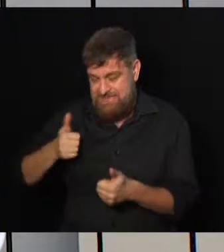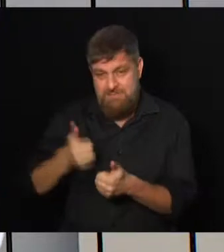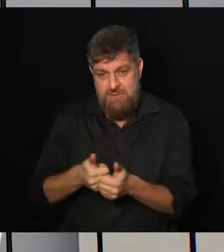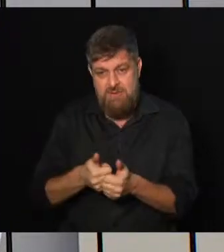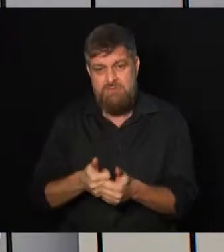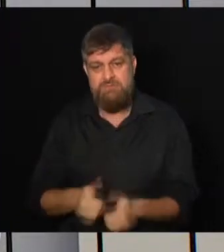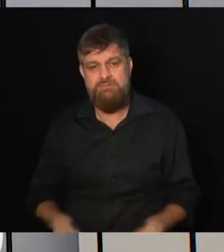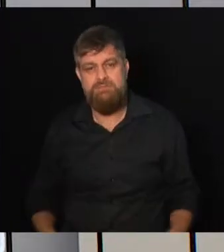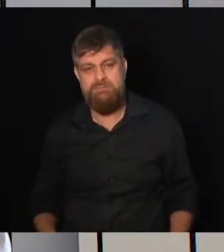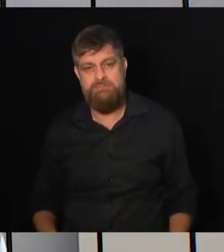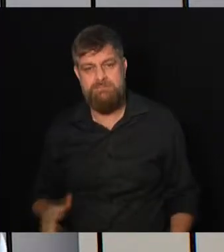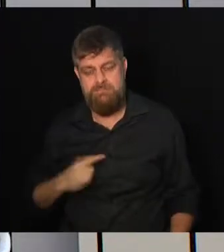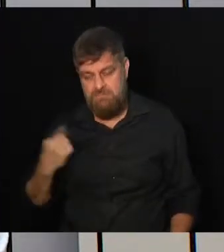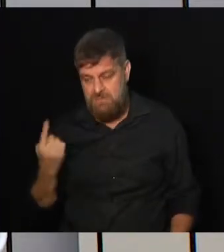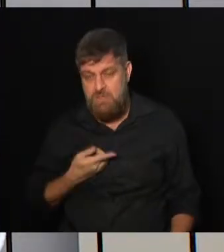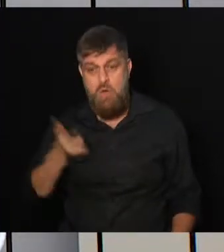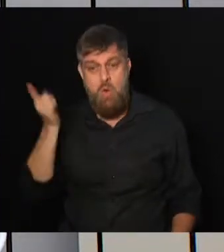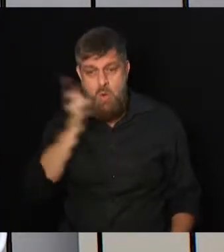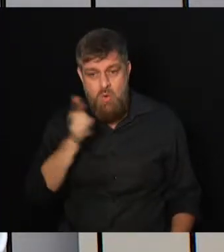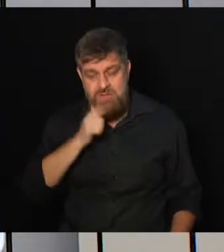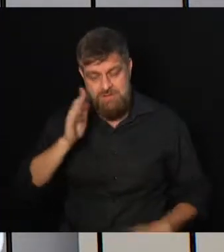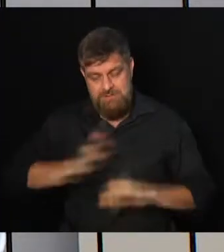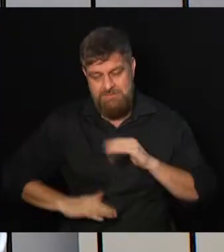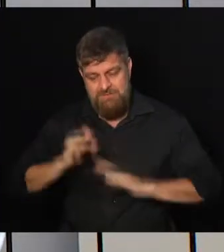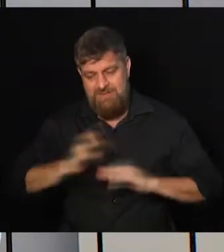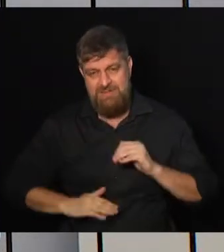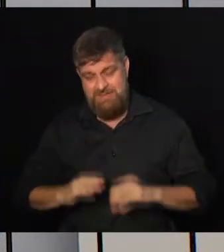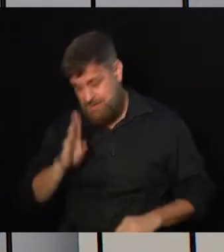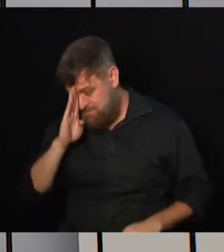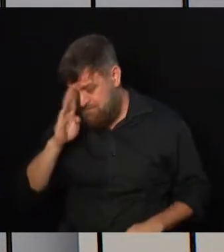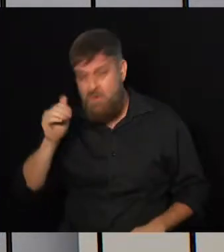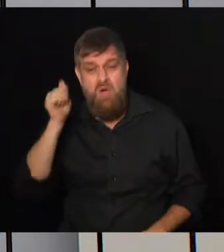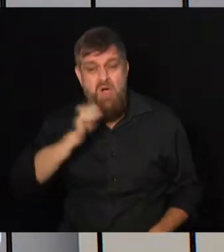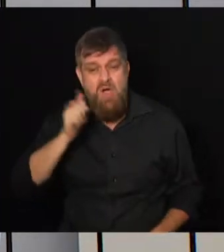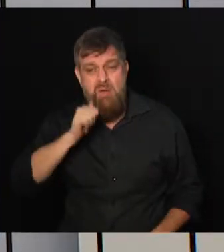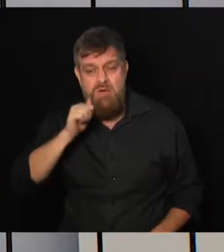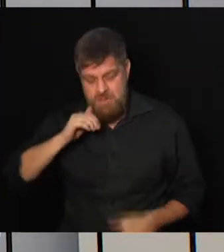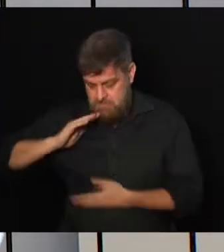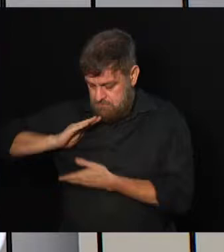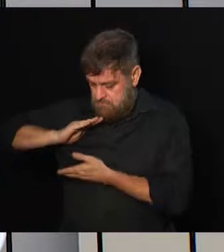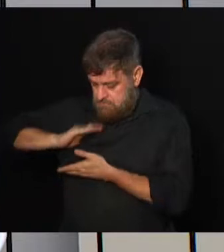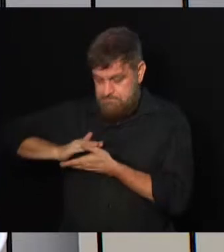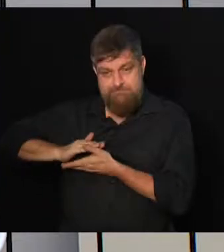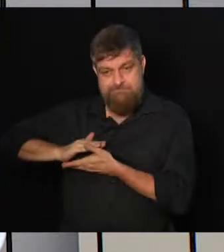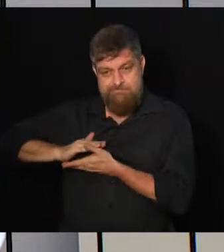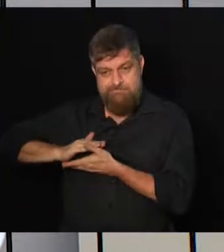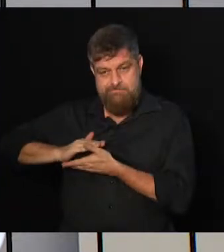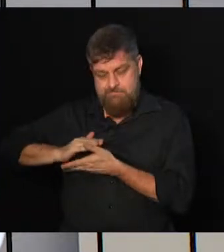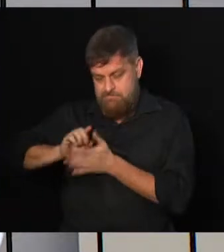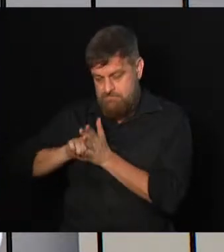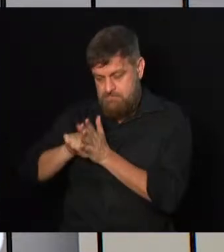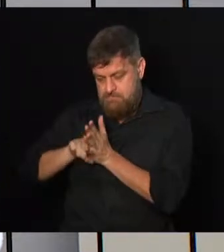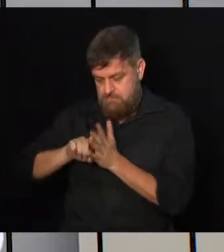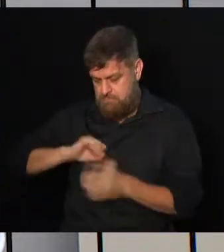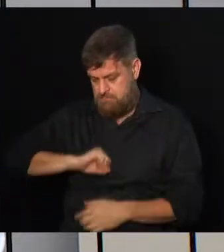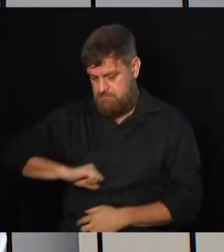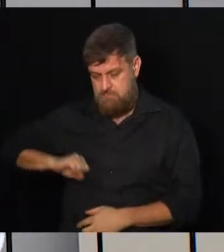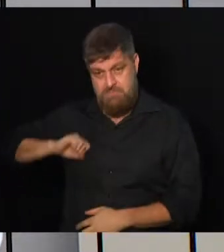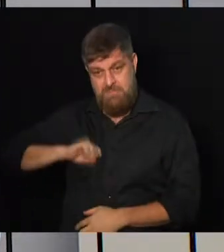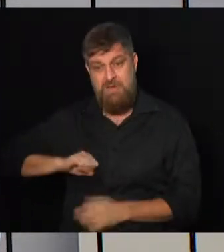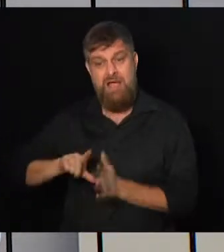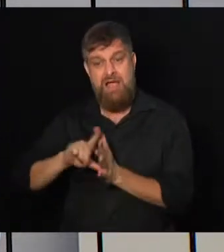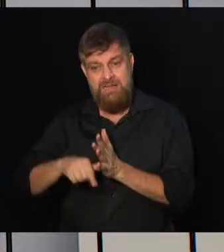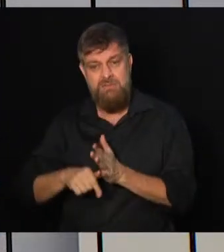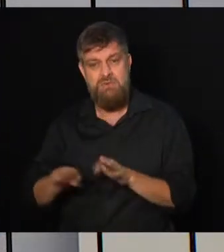outubro, para que nós possamos fazer aí, principalmente as mulheres, fazer a prevenção do câncer de mama e logo em